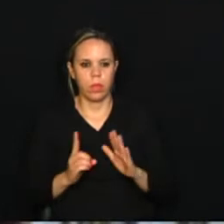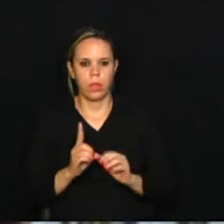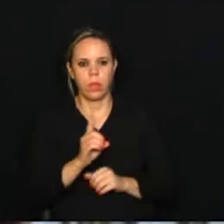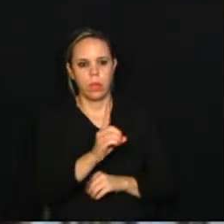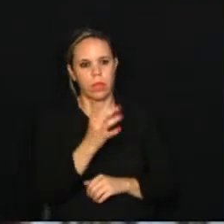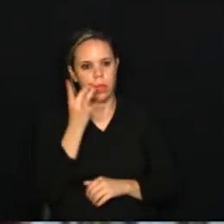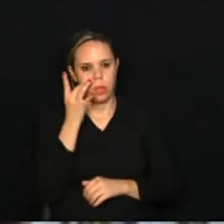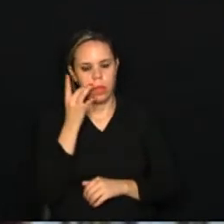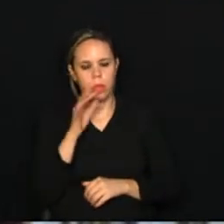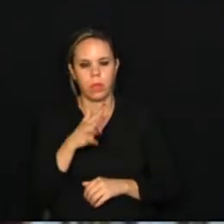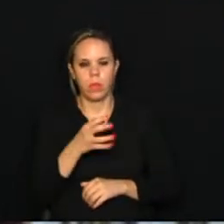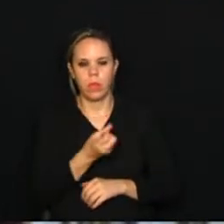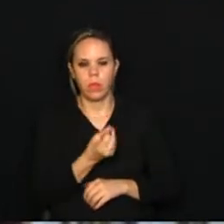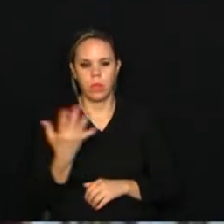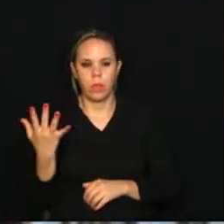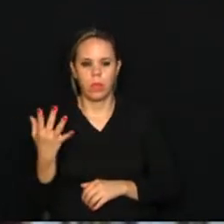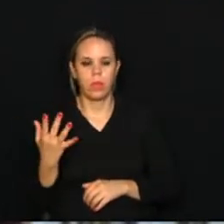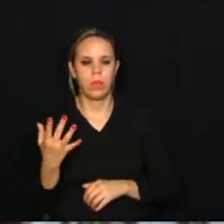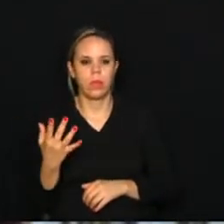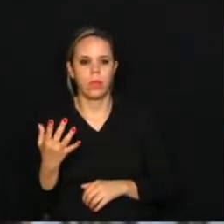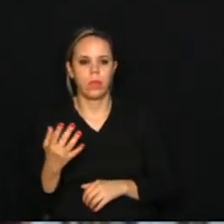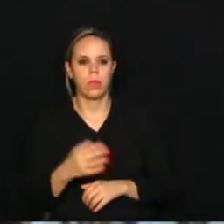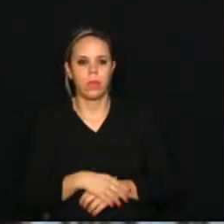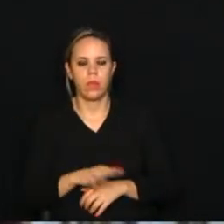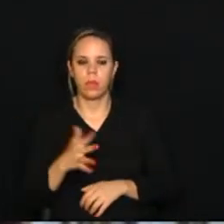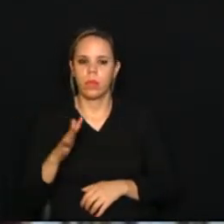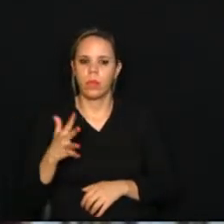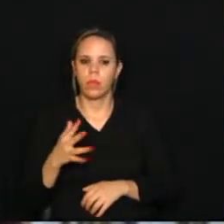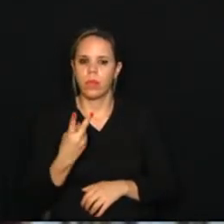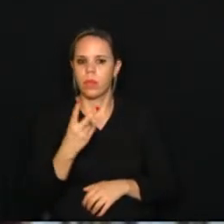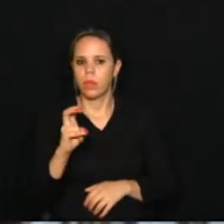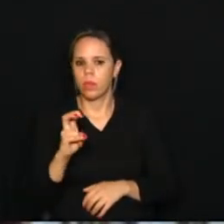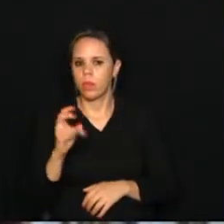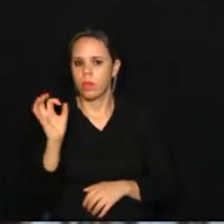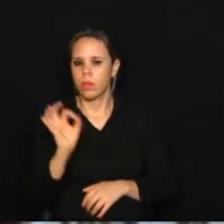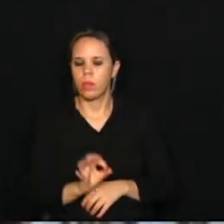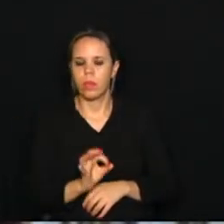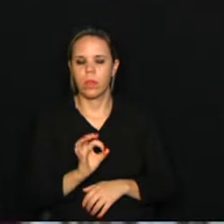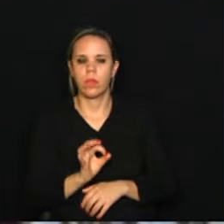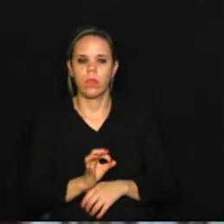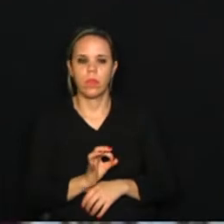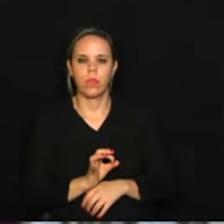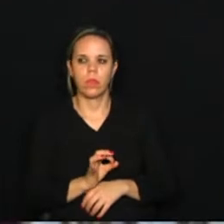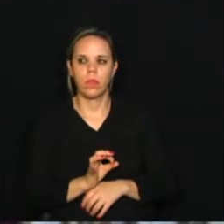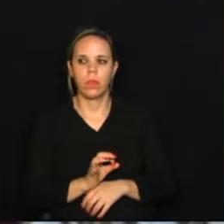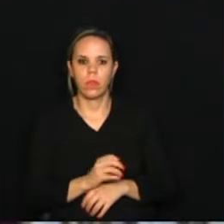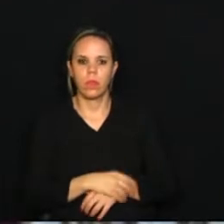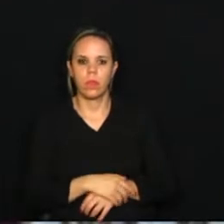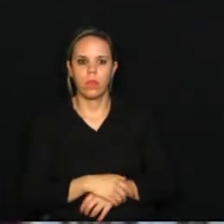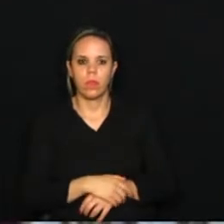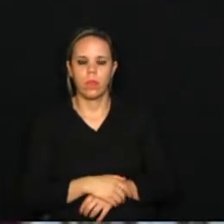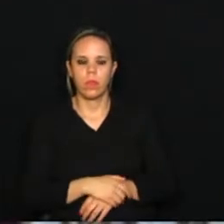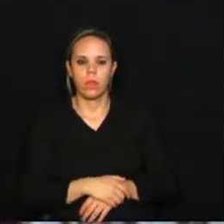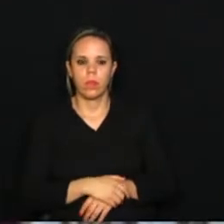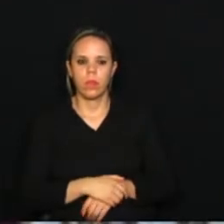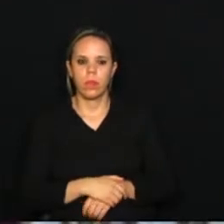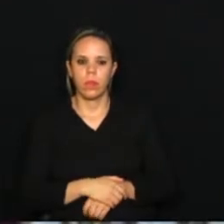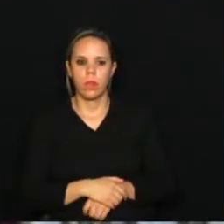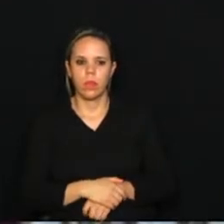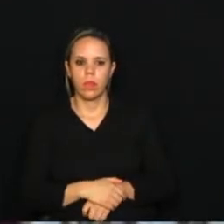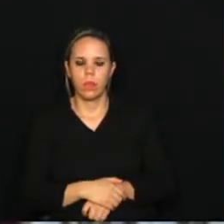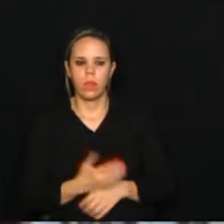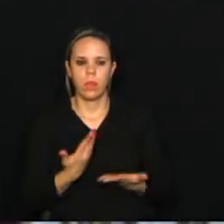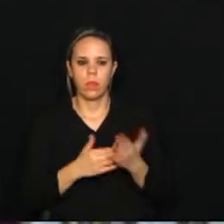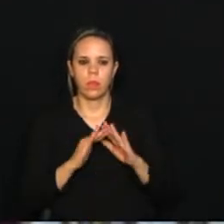comparecimento médio se situa em torno de 25%. Né? Mas há